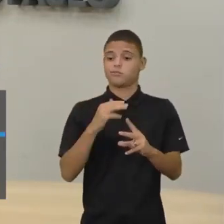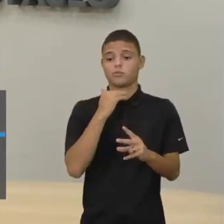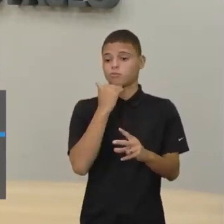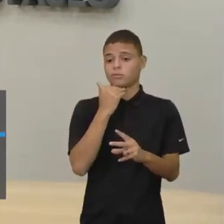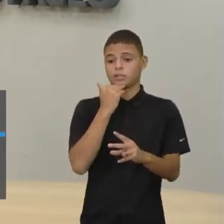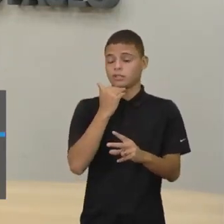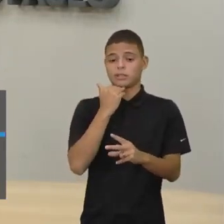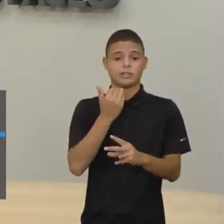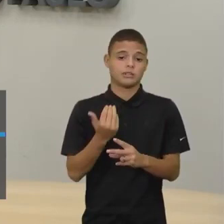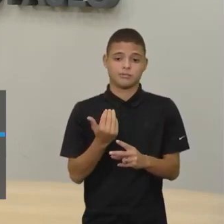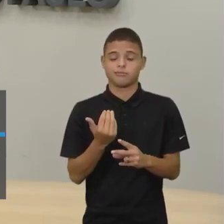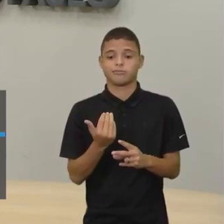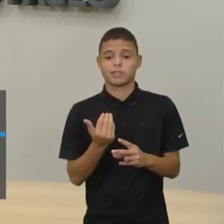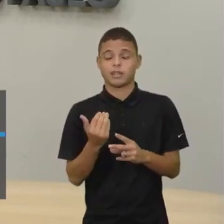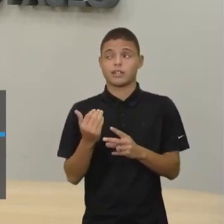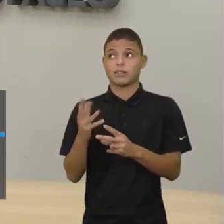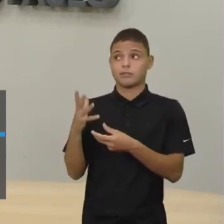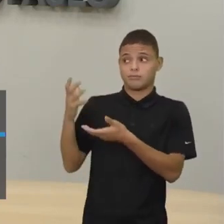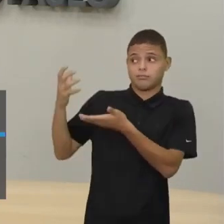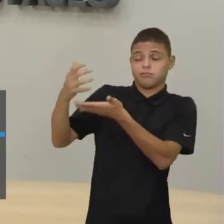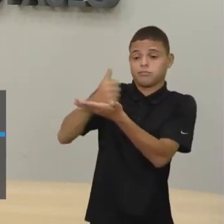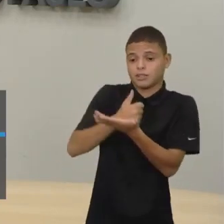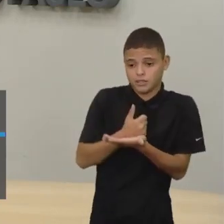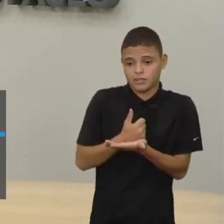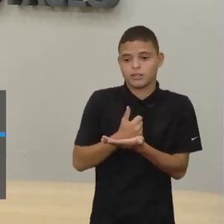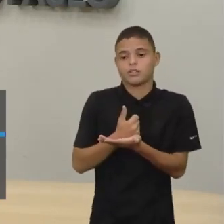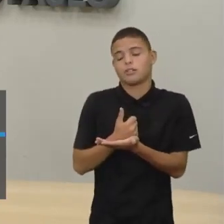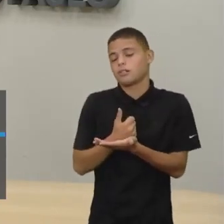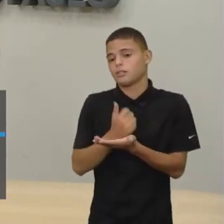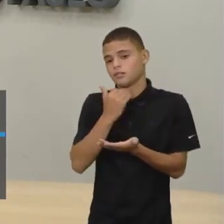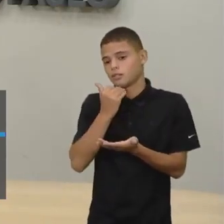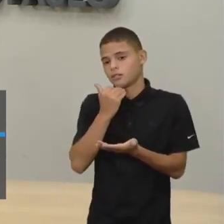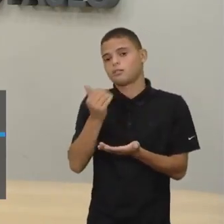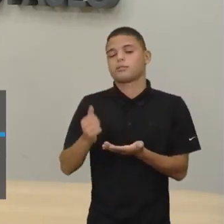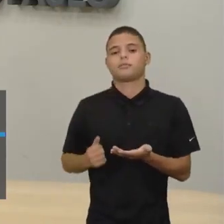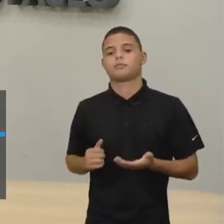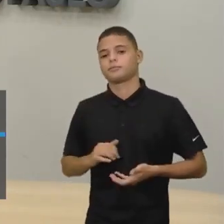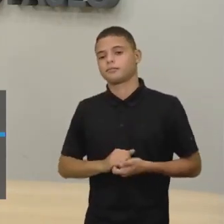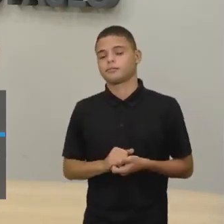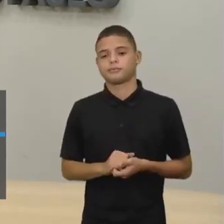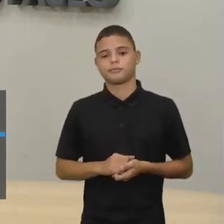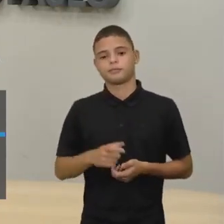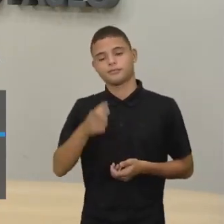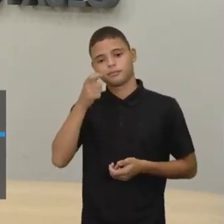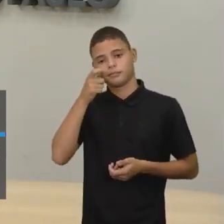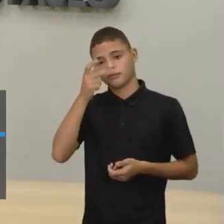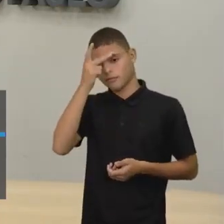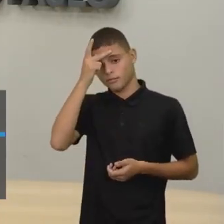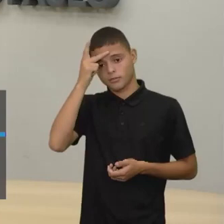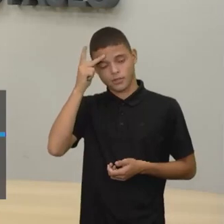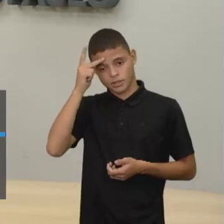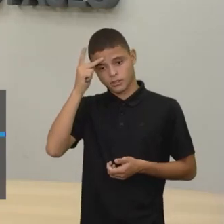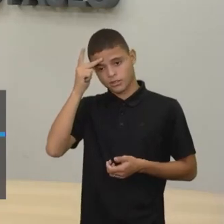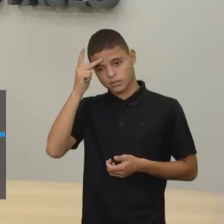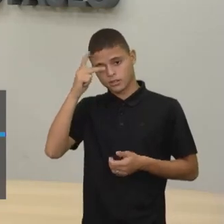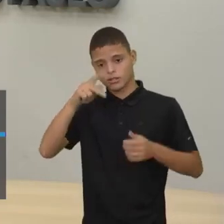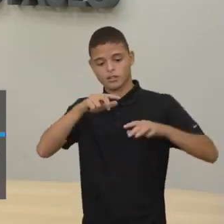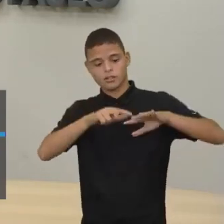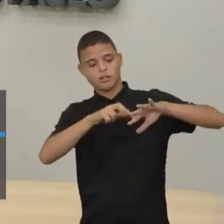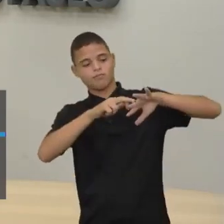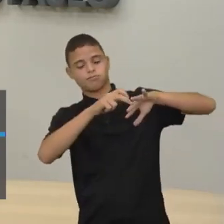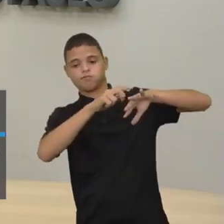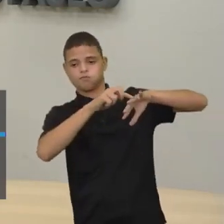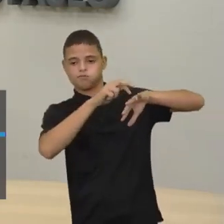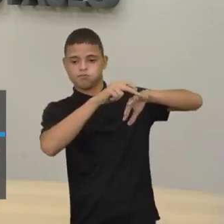como resgatar os corpos lá. E o interessante é que quando as pessoas vão indo lá, né, subindo, elas veem